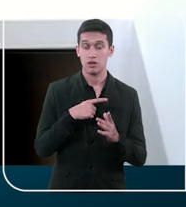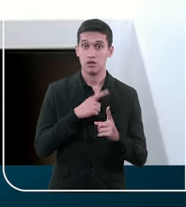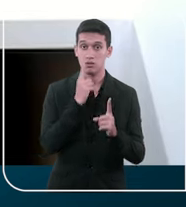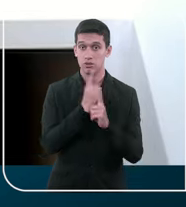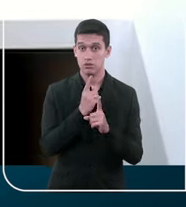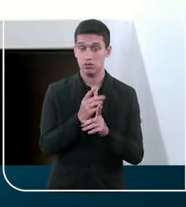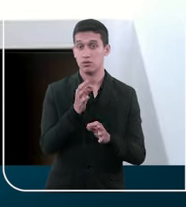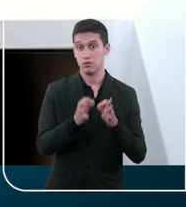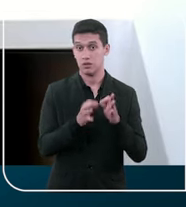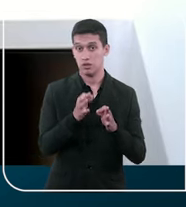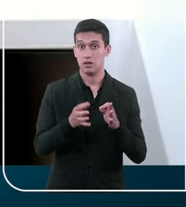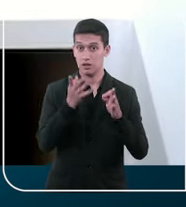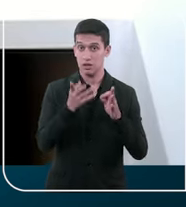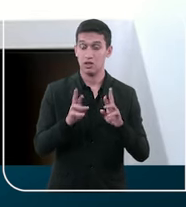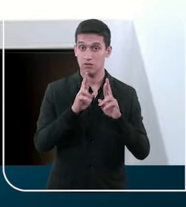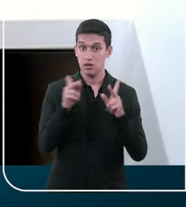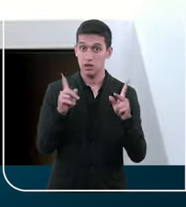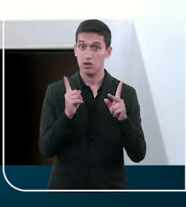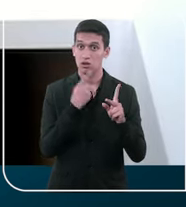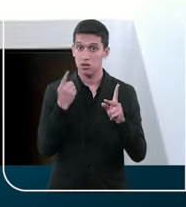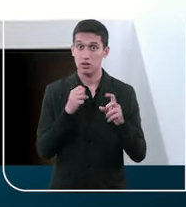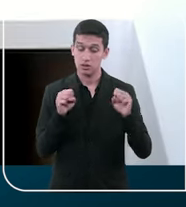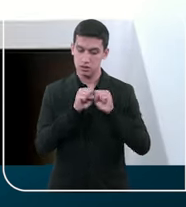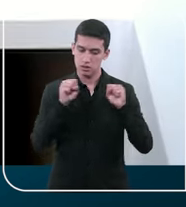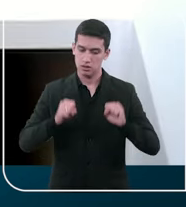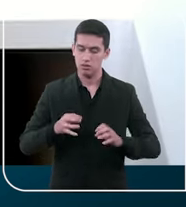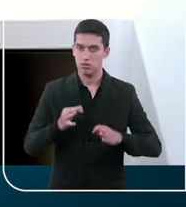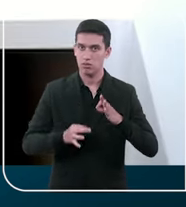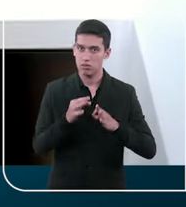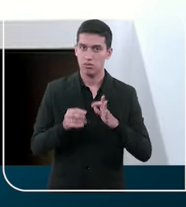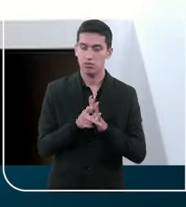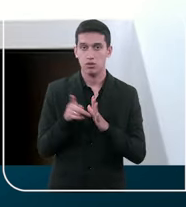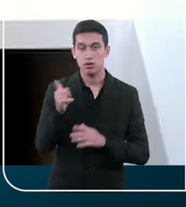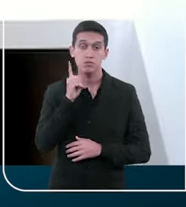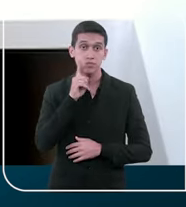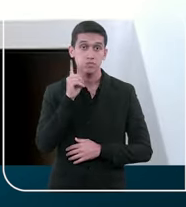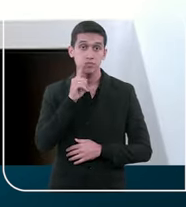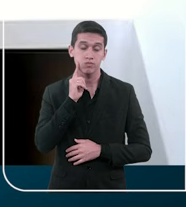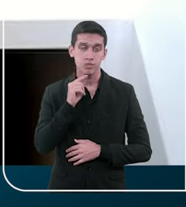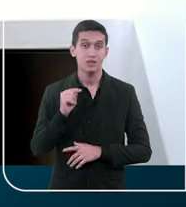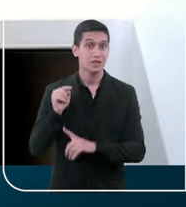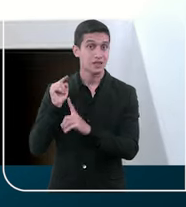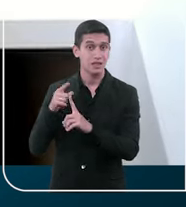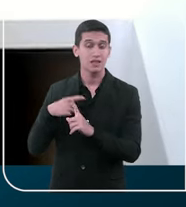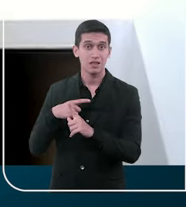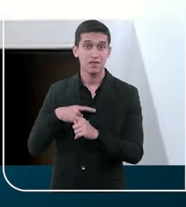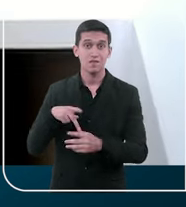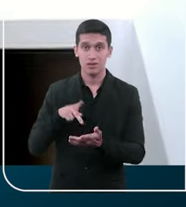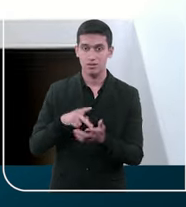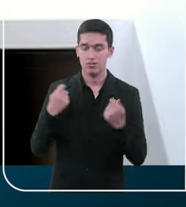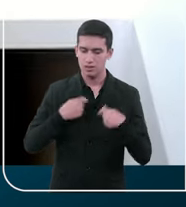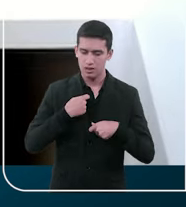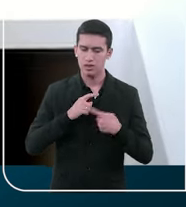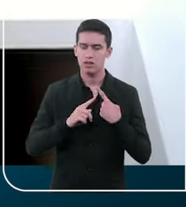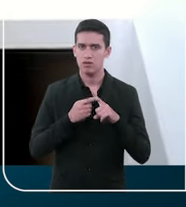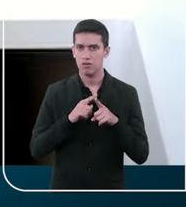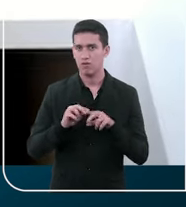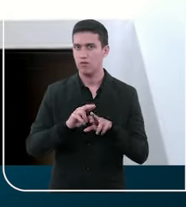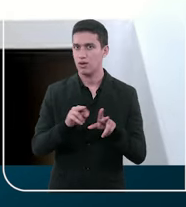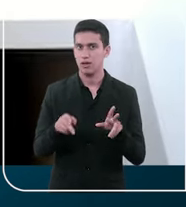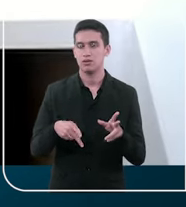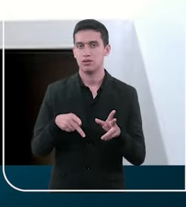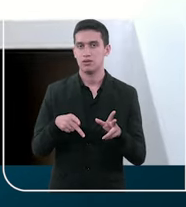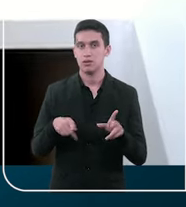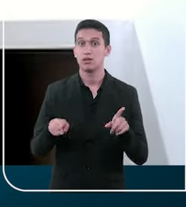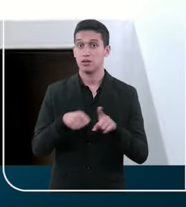dispostos sob julgamento. Isso é uma diferença do nosso sistema de julgamento para o sistema estadunidense, por exemplo. Lá, eles têm necessariamente que debater